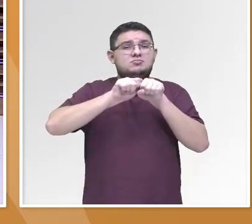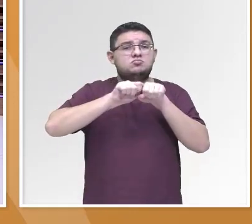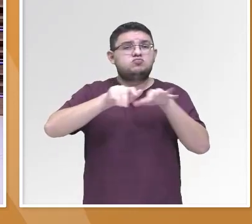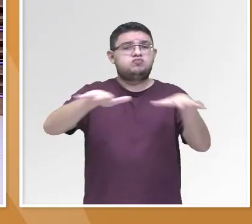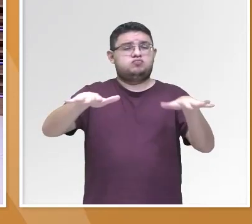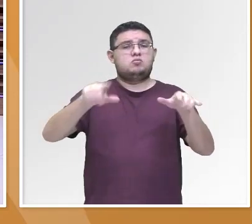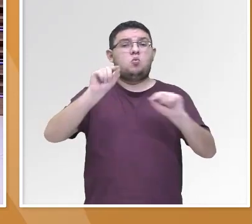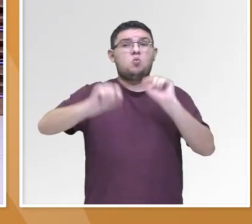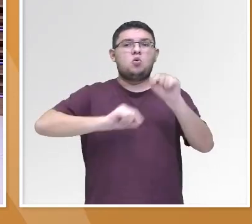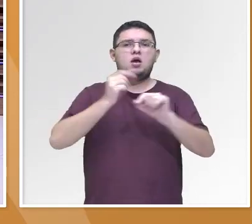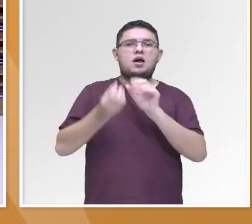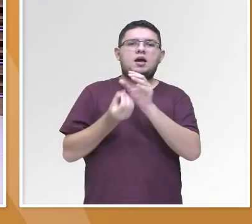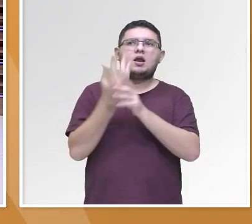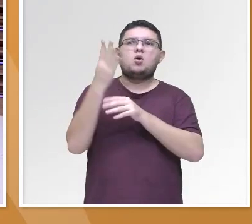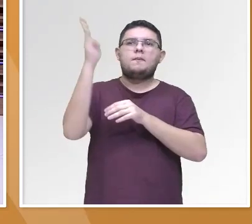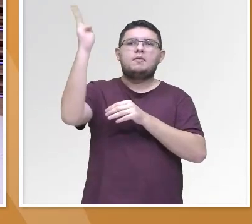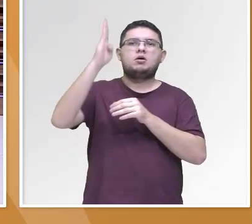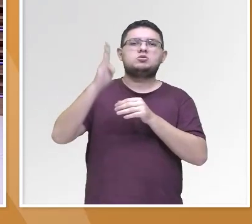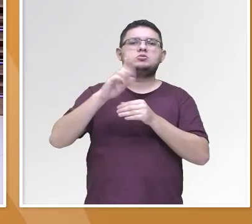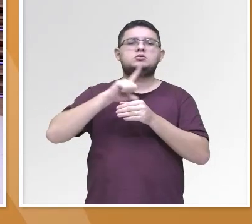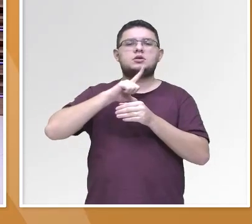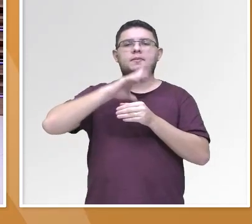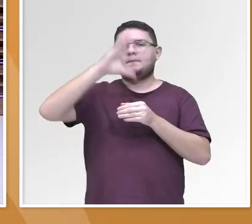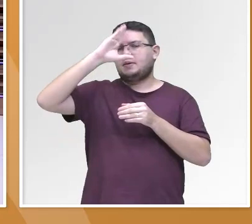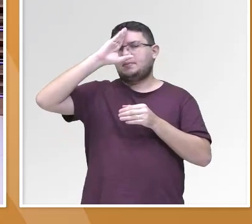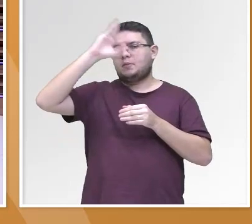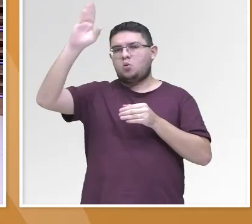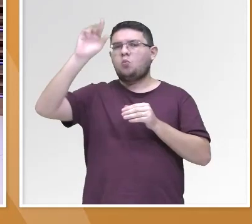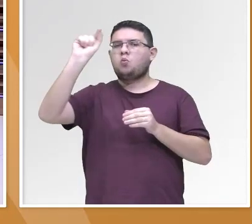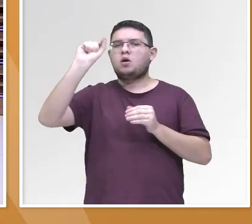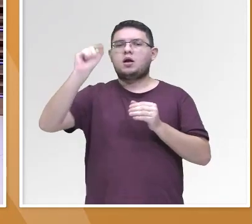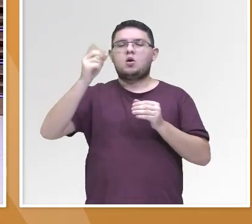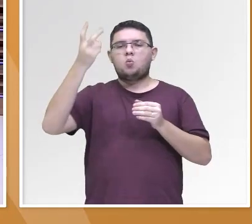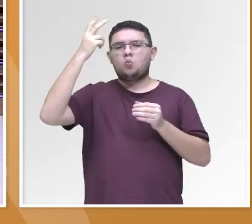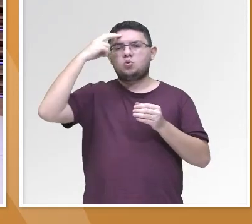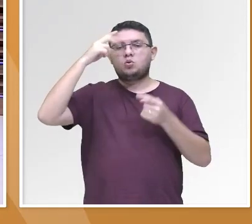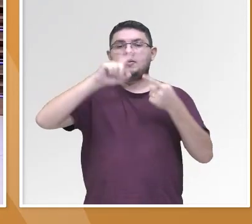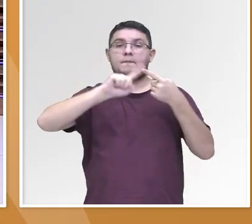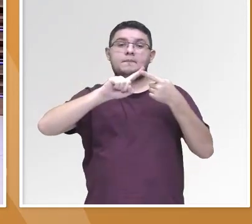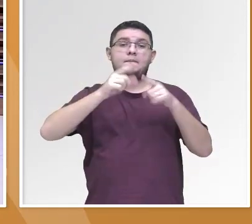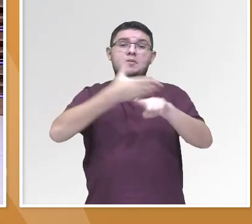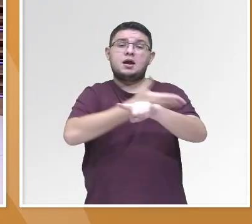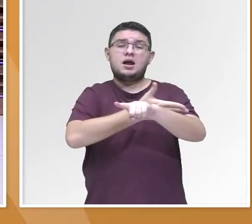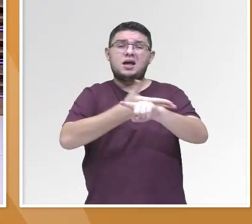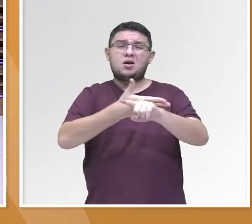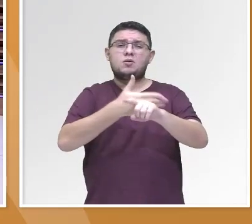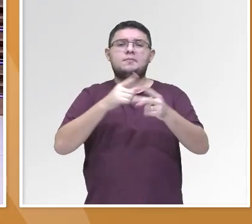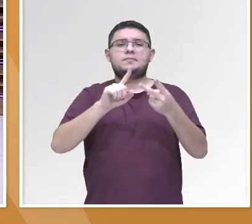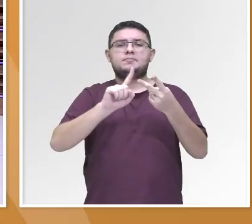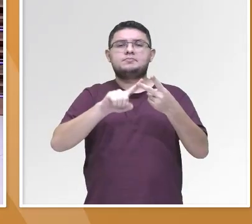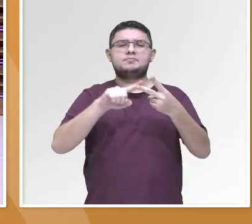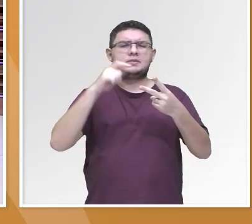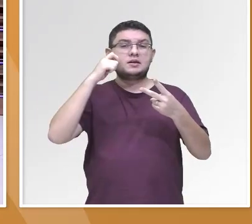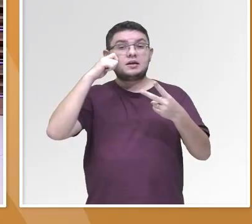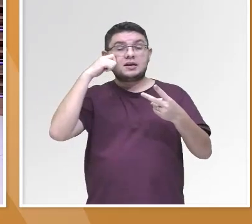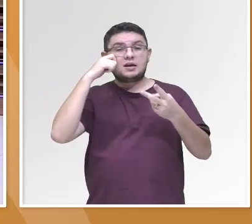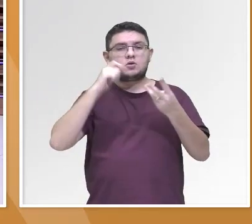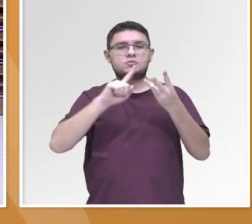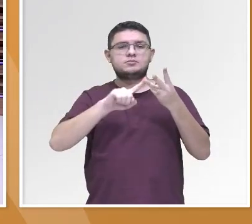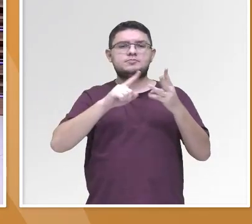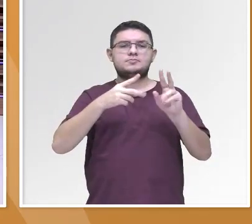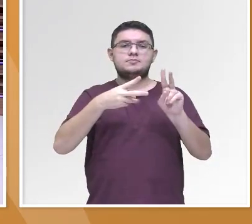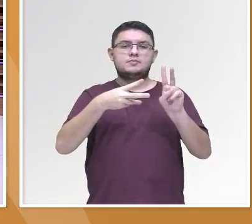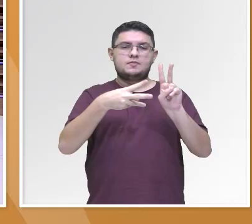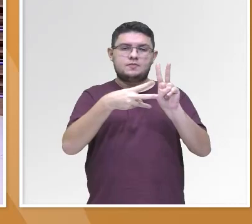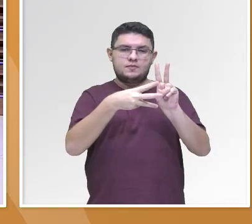chamamos de Brasil, nós temos 3 principais etnias: branco, negro e o indígena, não é? Mas, por